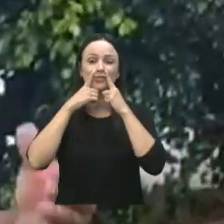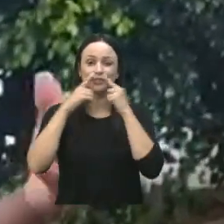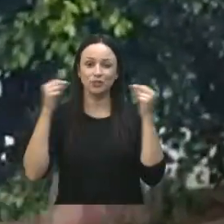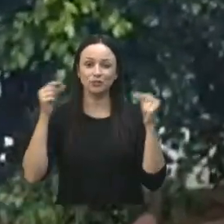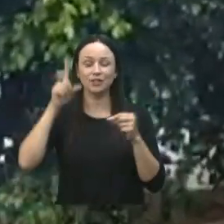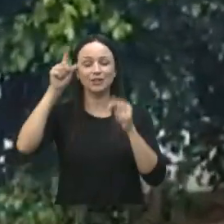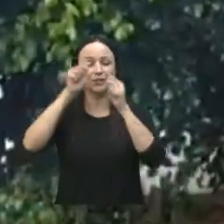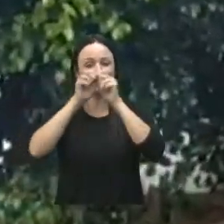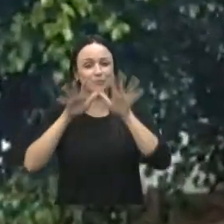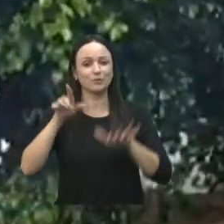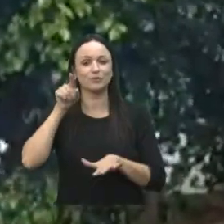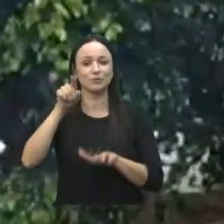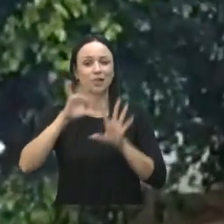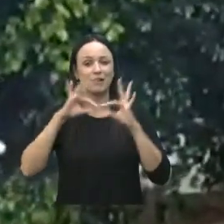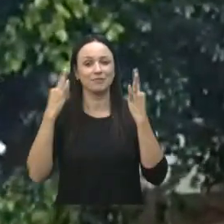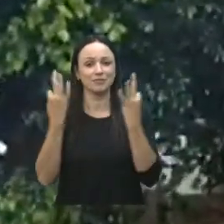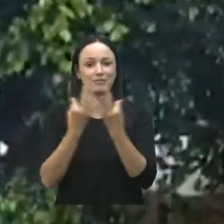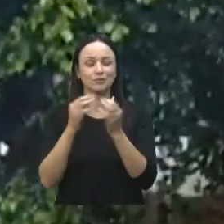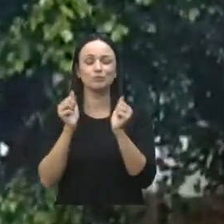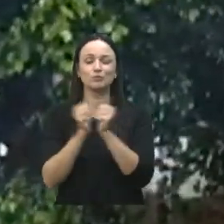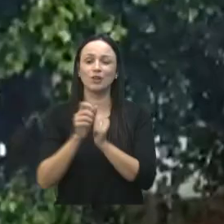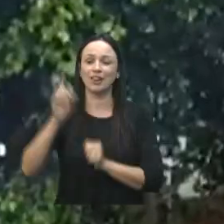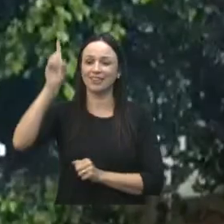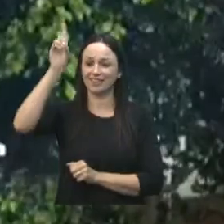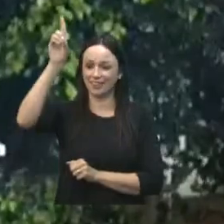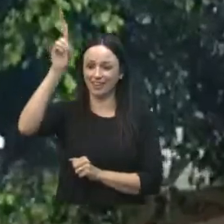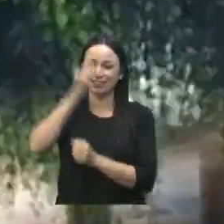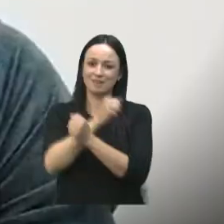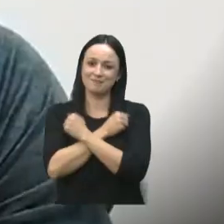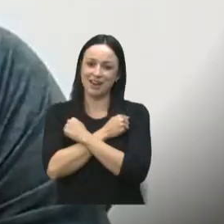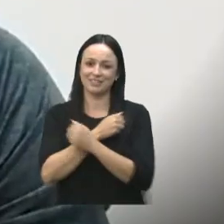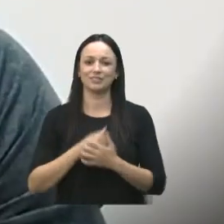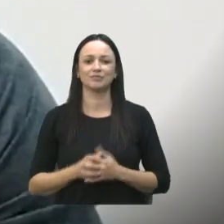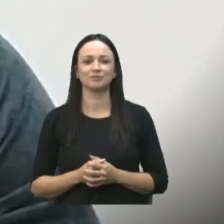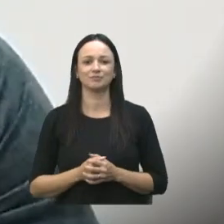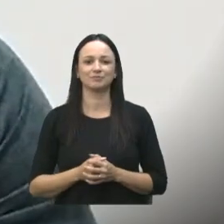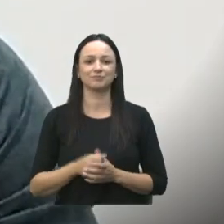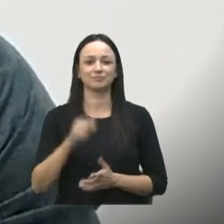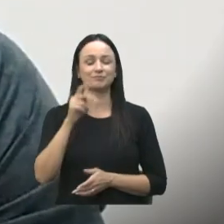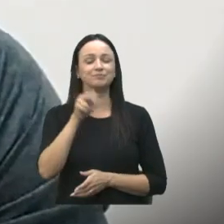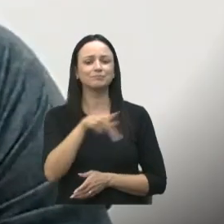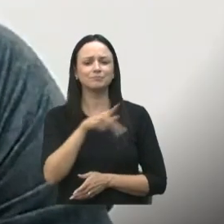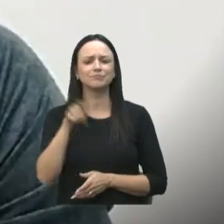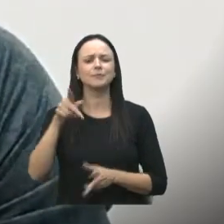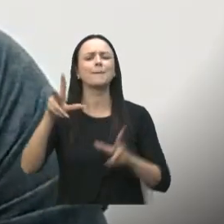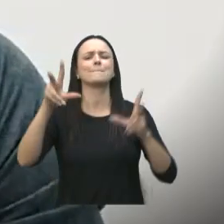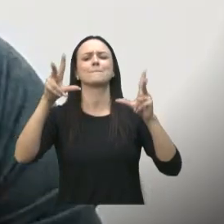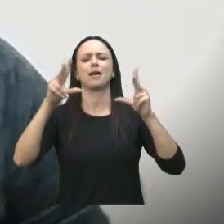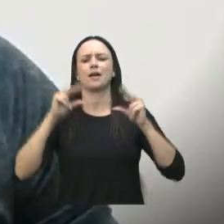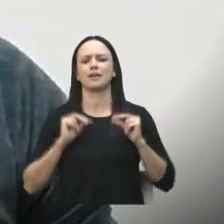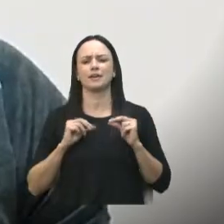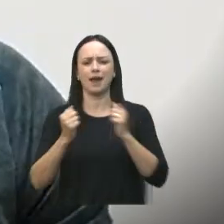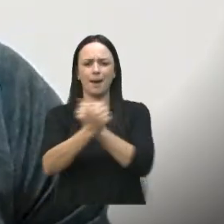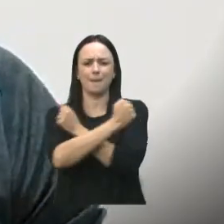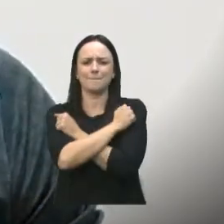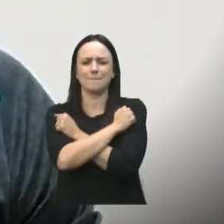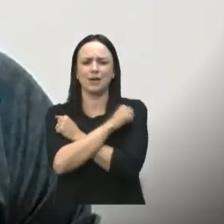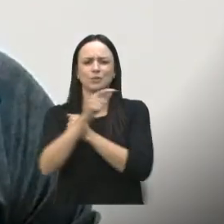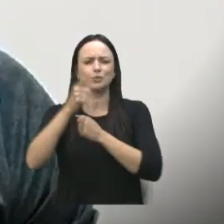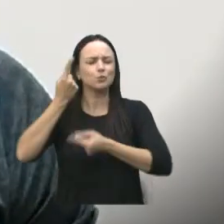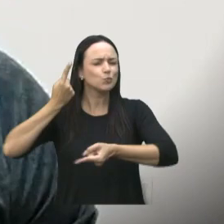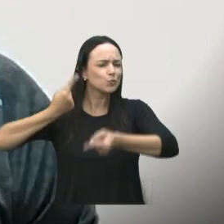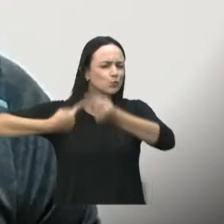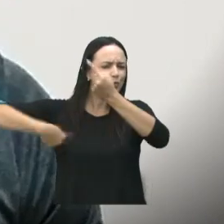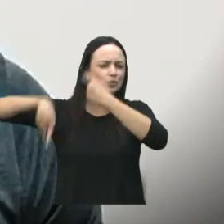Deus abençoe você e sua família. Fica com Deus. Um abraço. Mestre, você é merecedor. Um forte abraço,